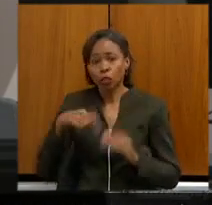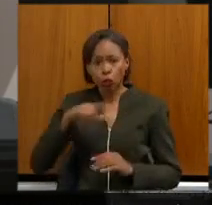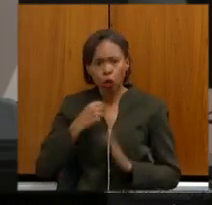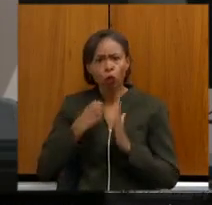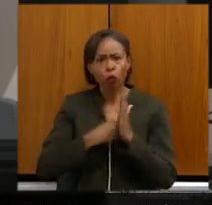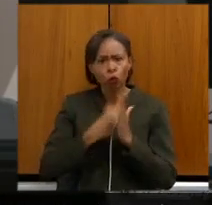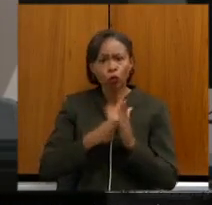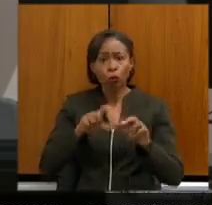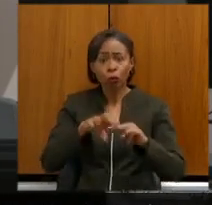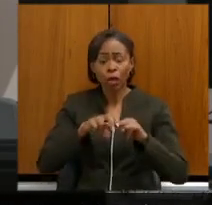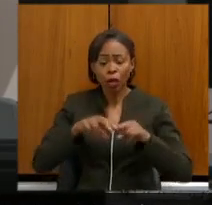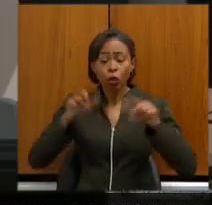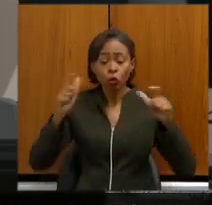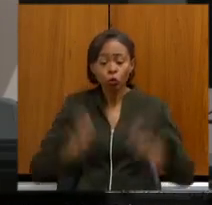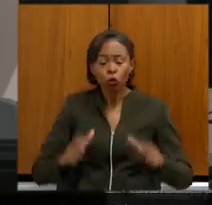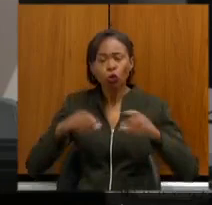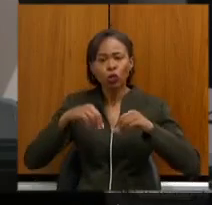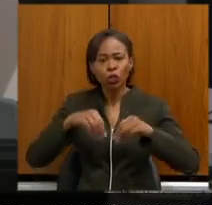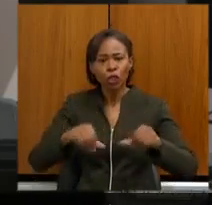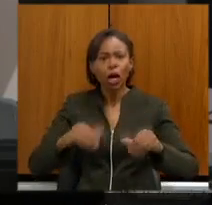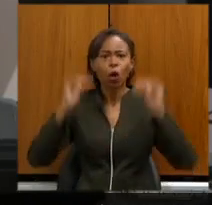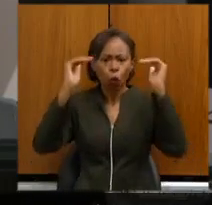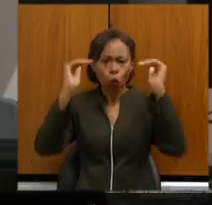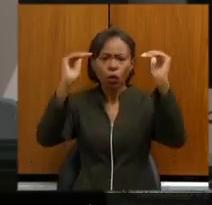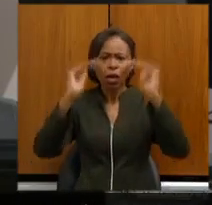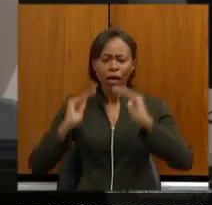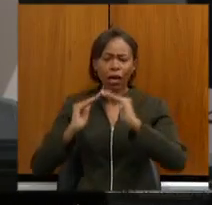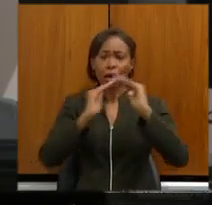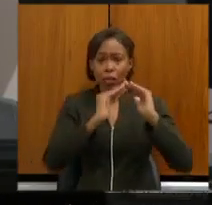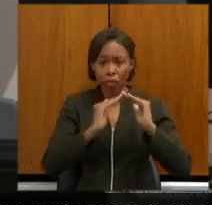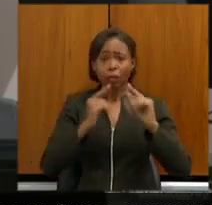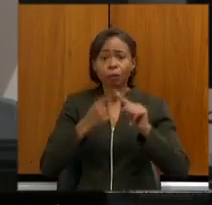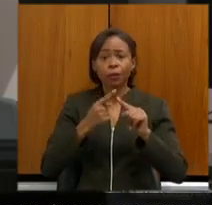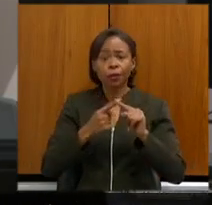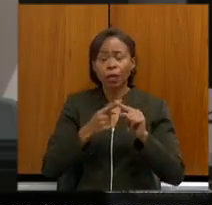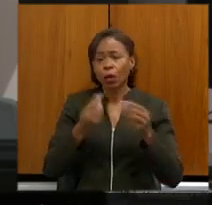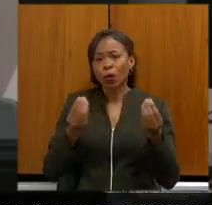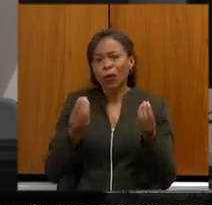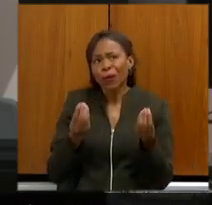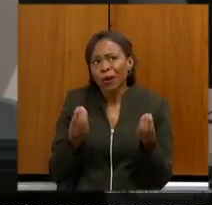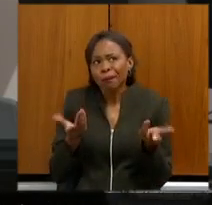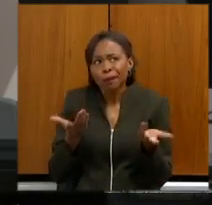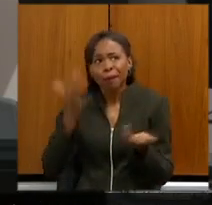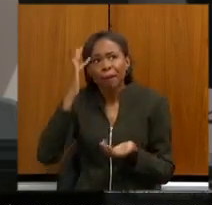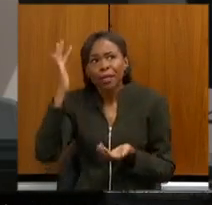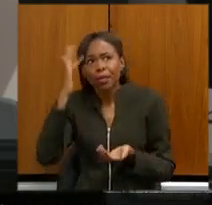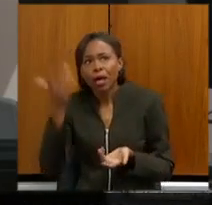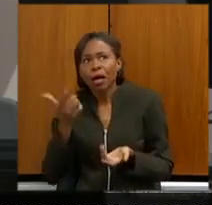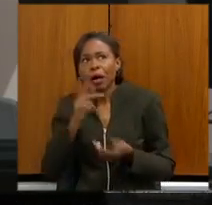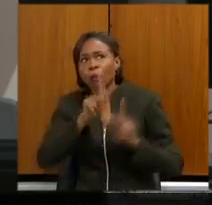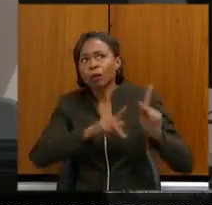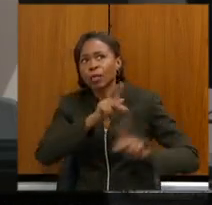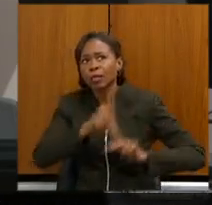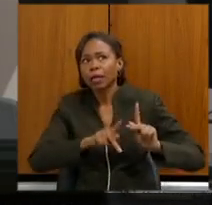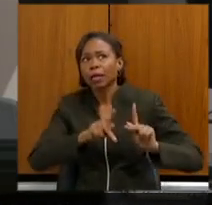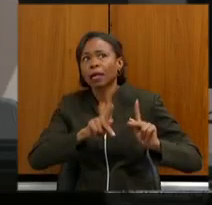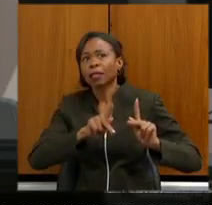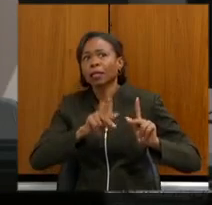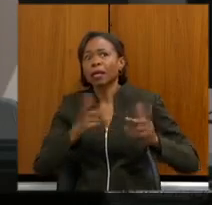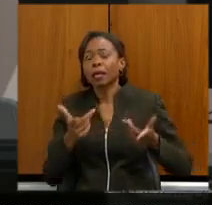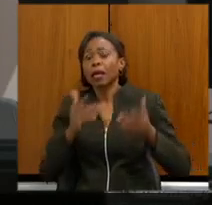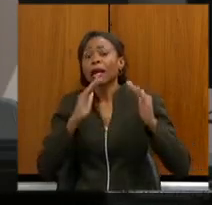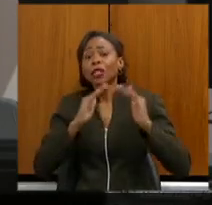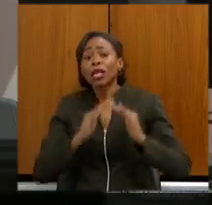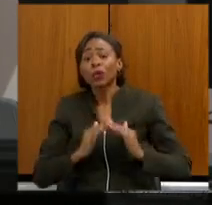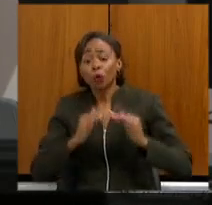pelo teto porque não existe na verdade pensar a humanidade sem pensar que o Bom dia nossa